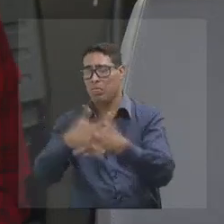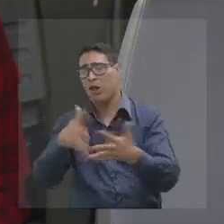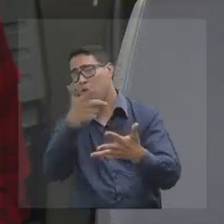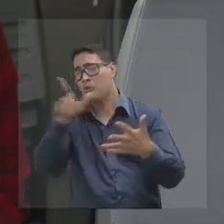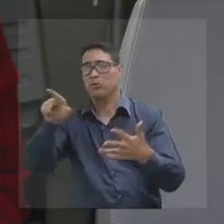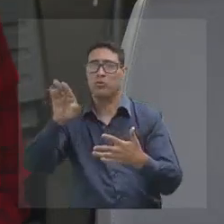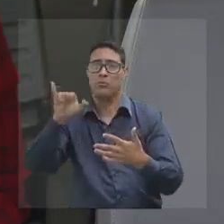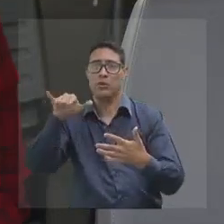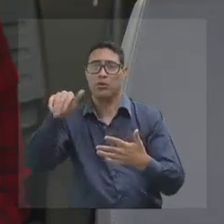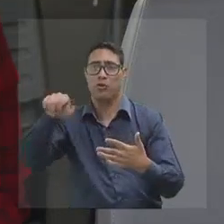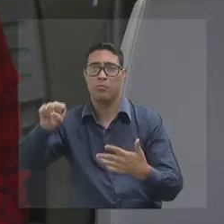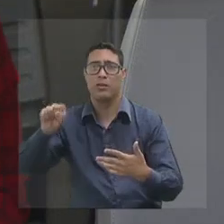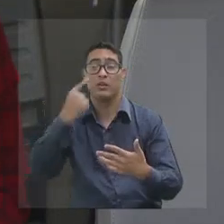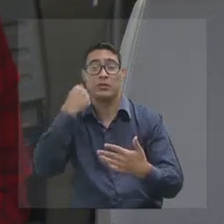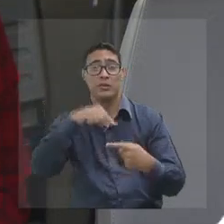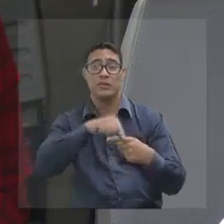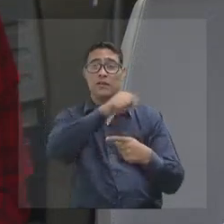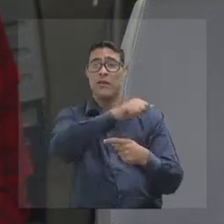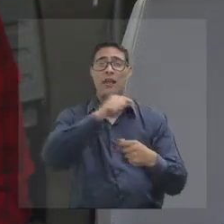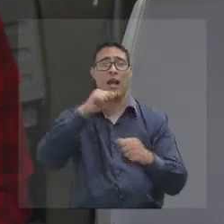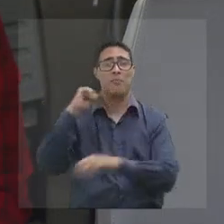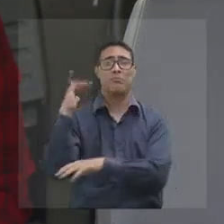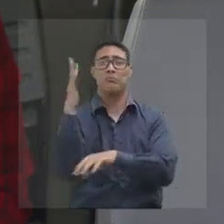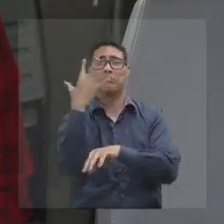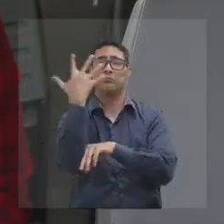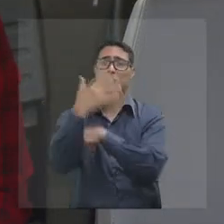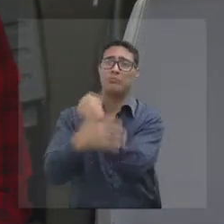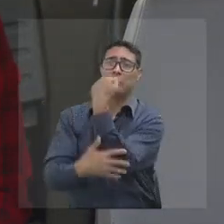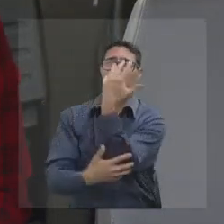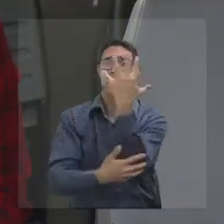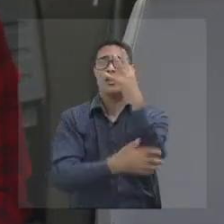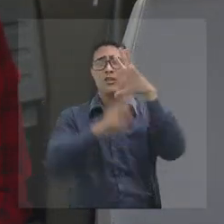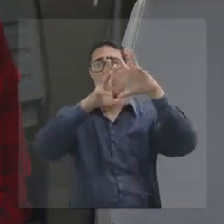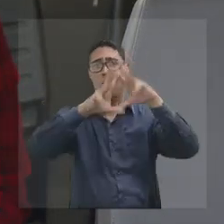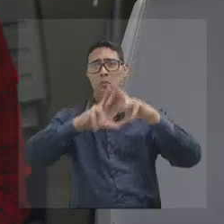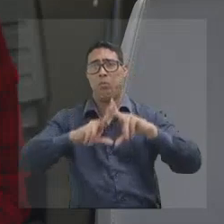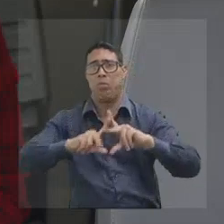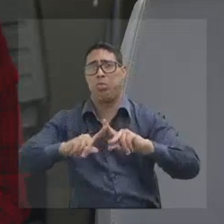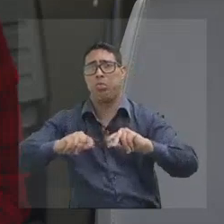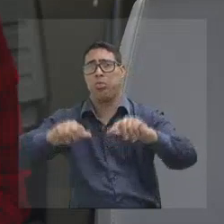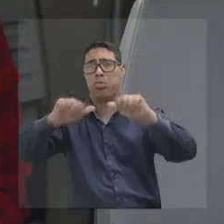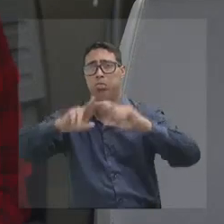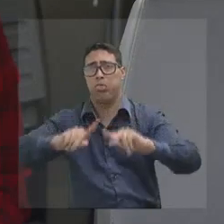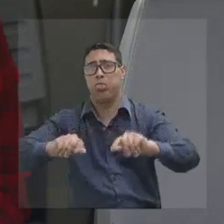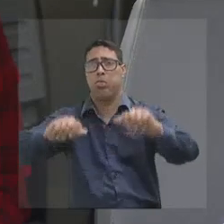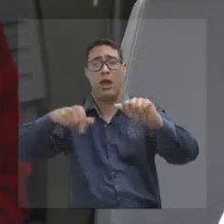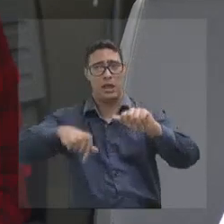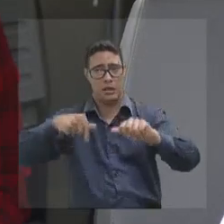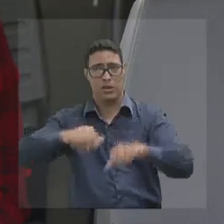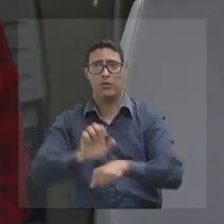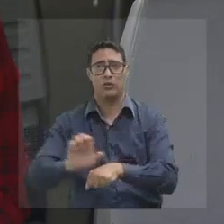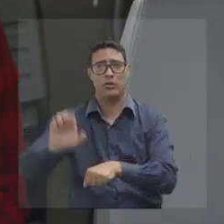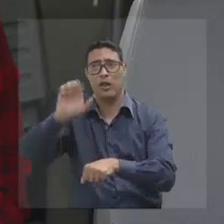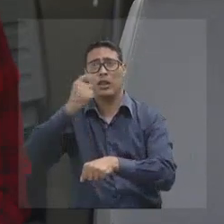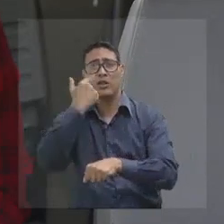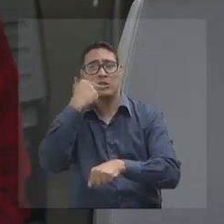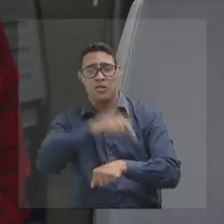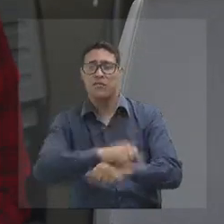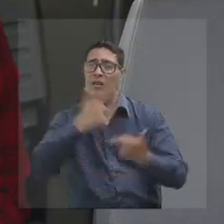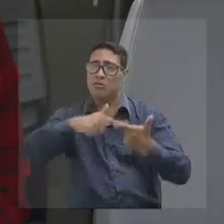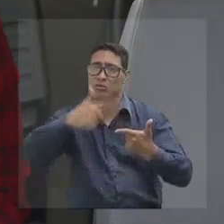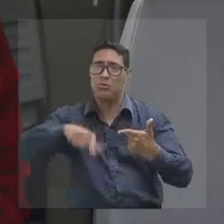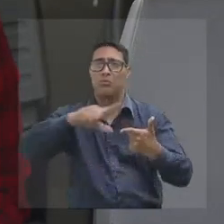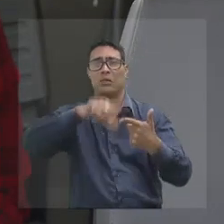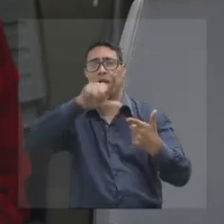a gente vê a Mata Atlântica sendo reduzida a pó no nosso estado quando a gente vê a crise climática